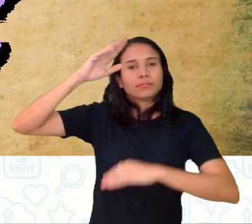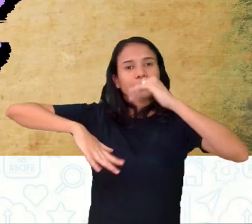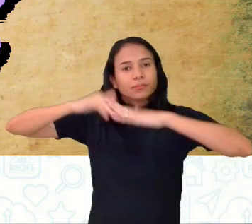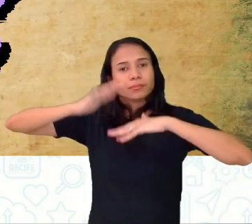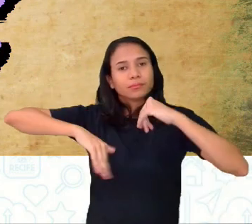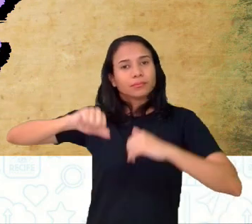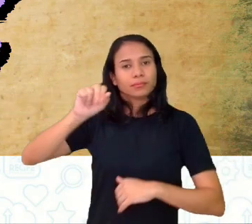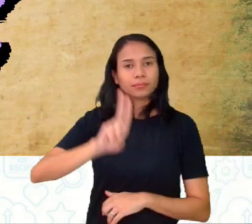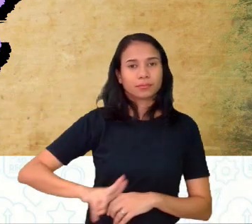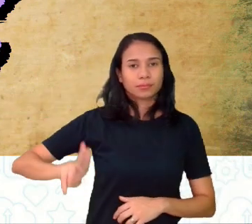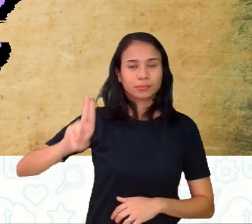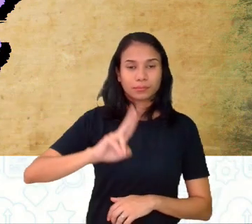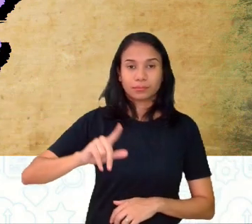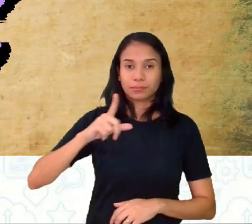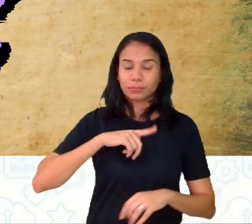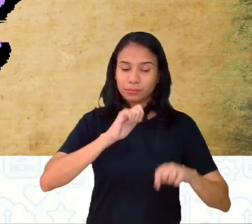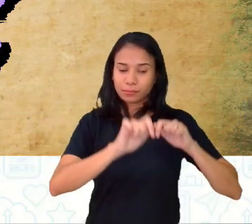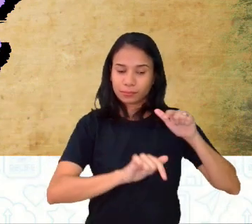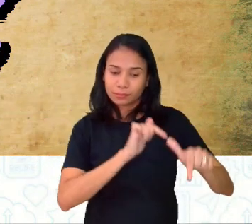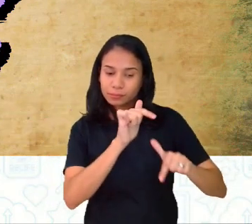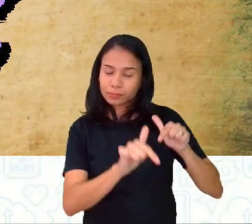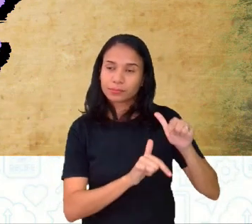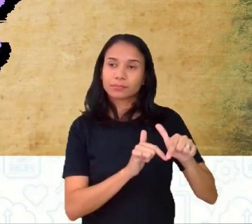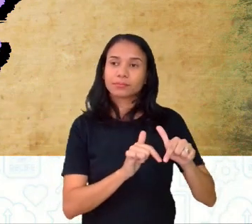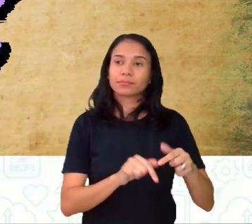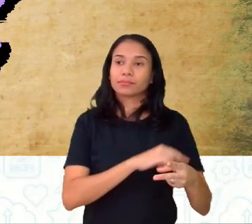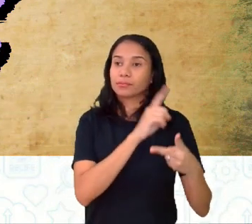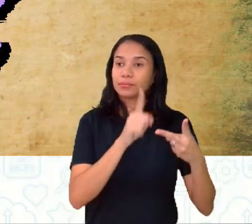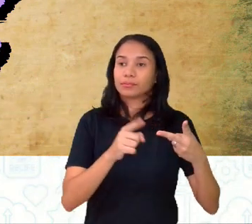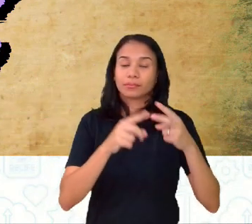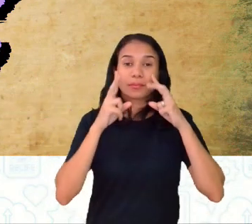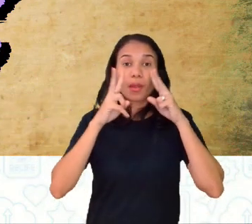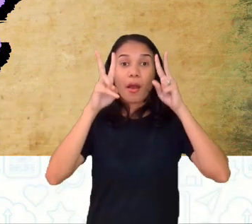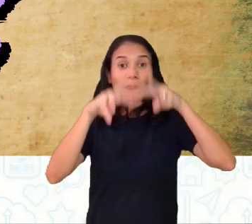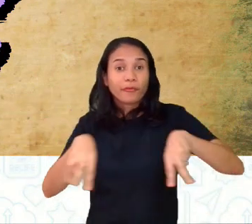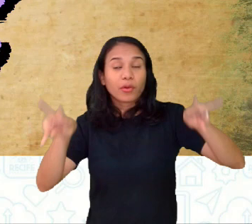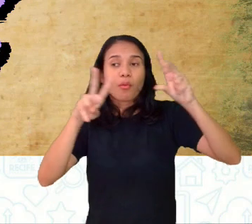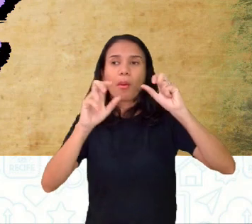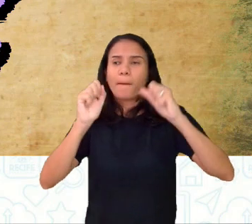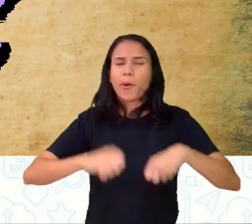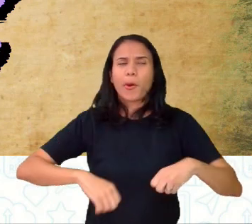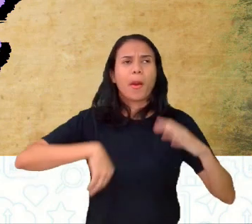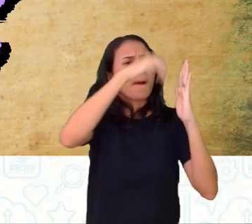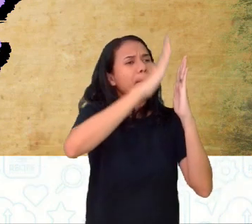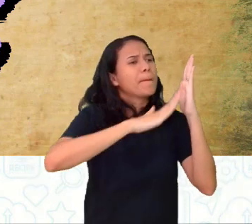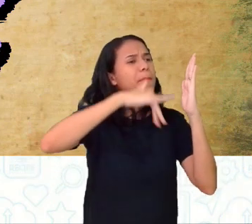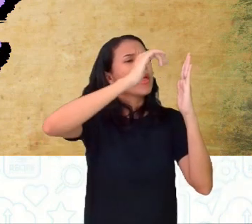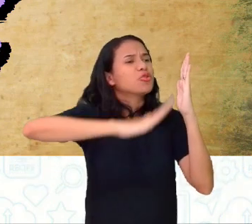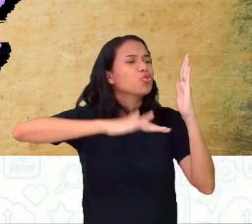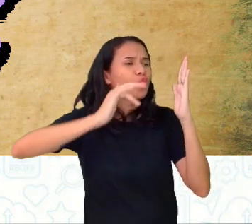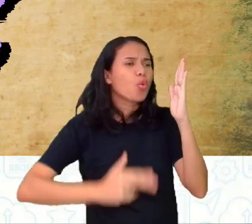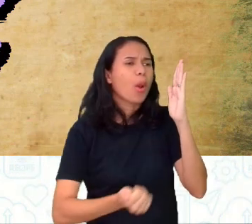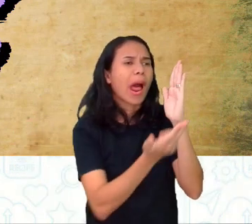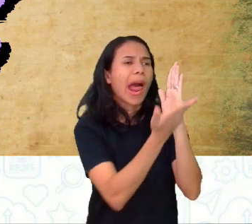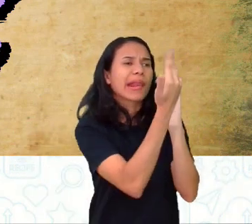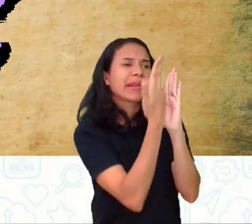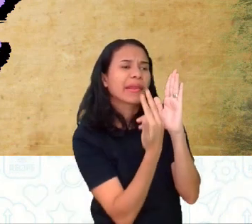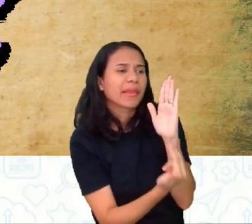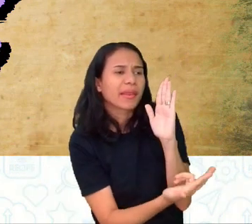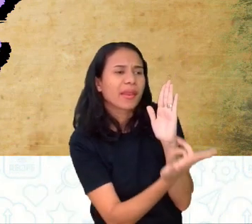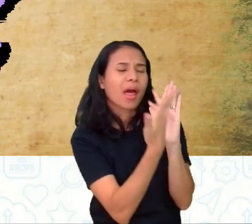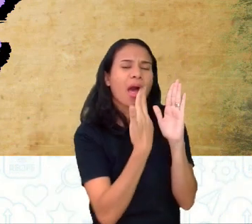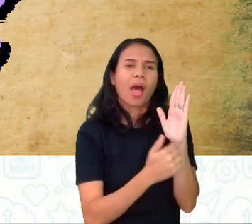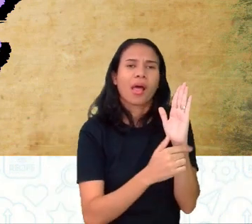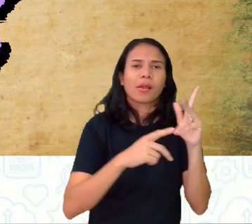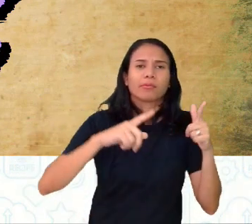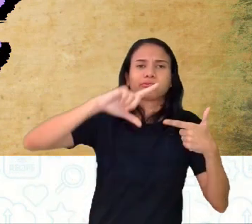utiliza para o trabalho dele. As visuais, que podem ser pinturas, desenhos,